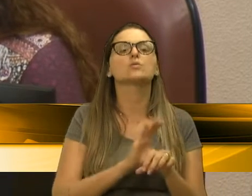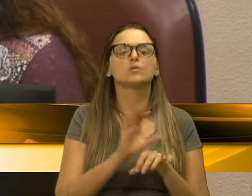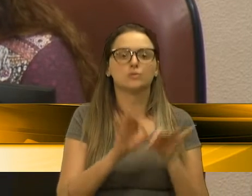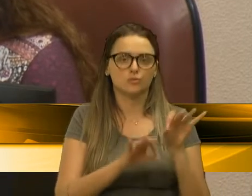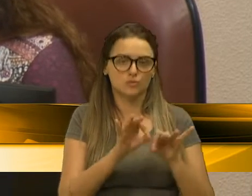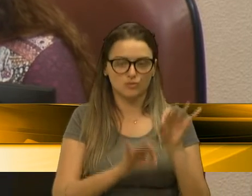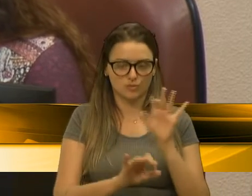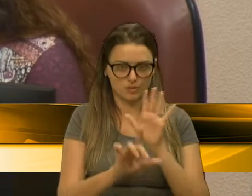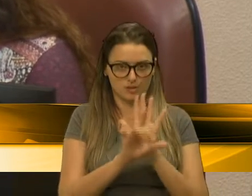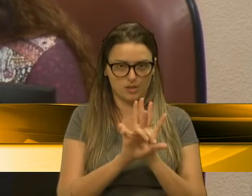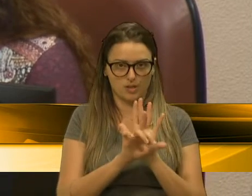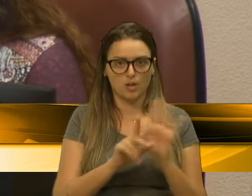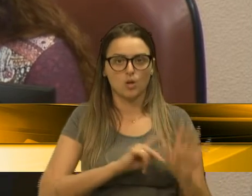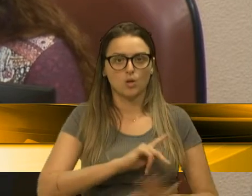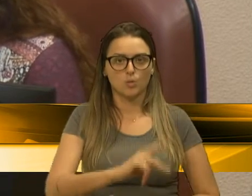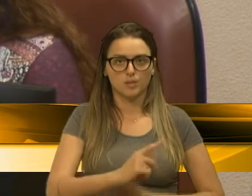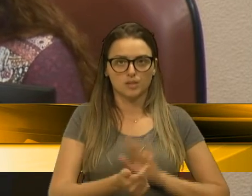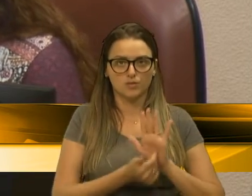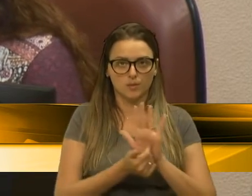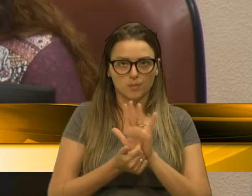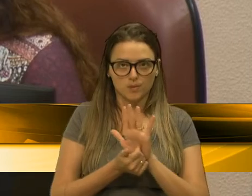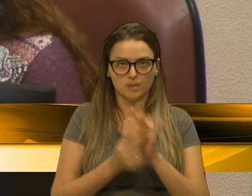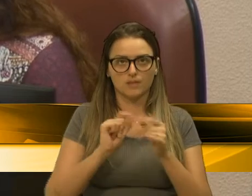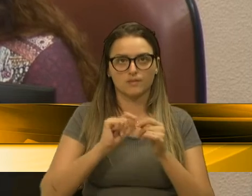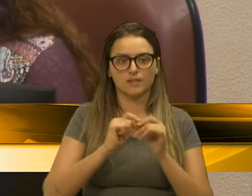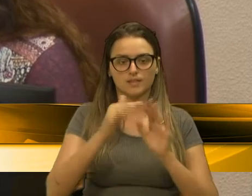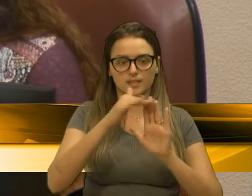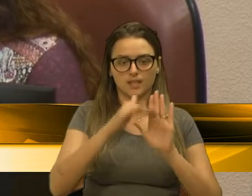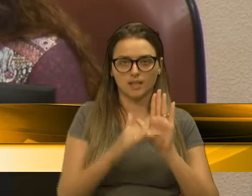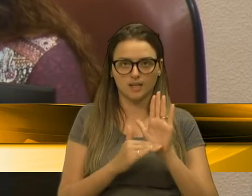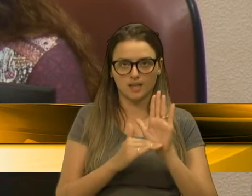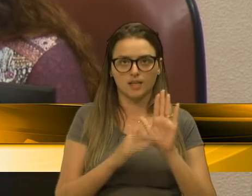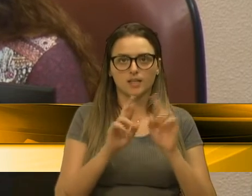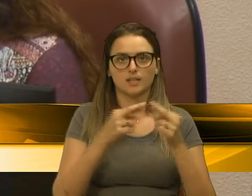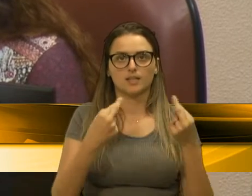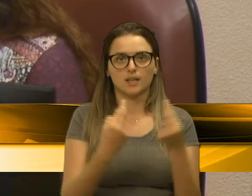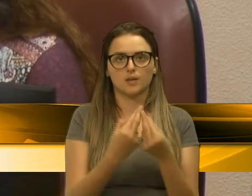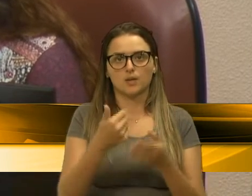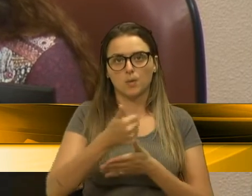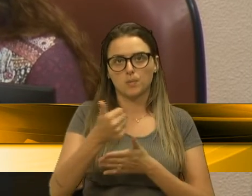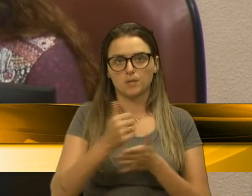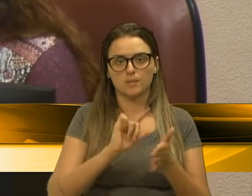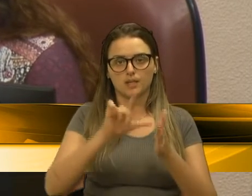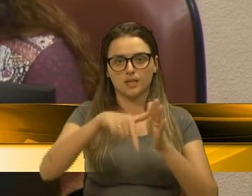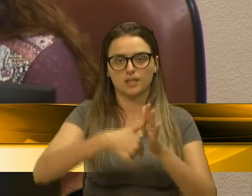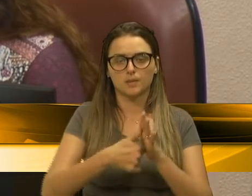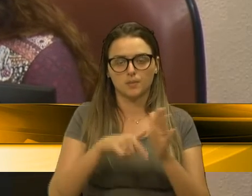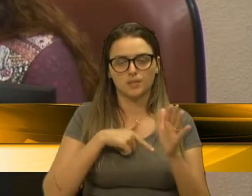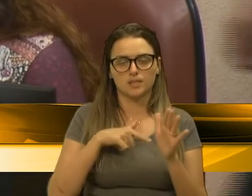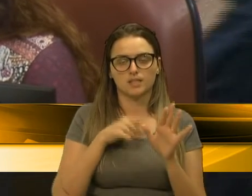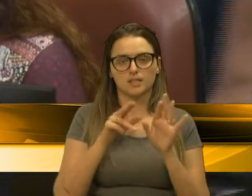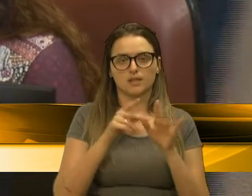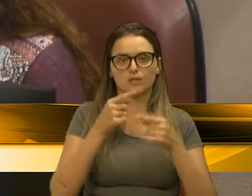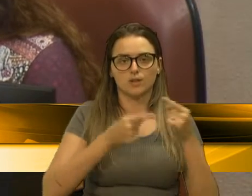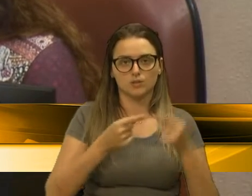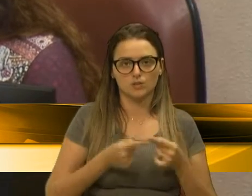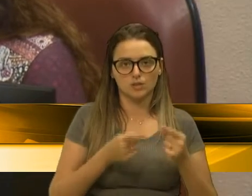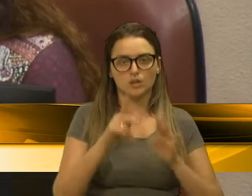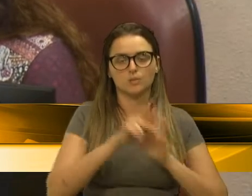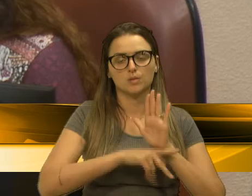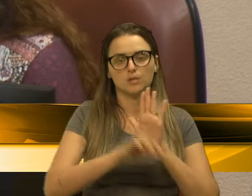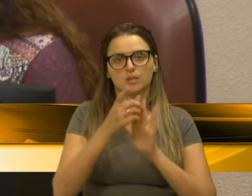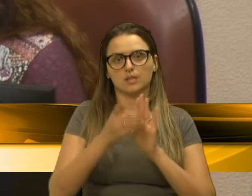Justiça e Legislação, o presidente colocará a matéria na ordem do dia na primeira sessão plenária ordinária subsequente. O projeto de